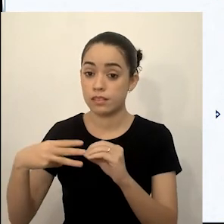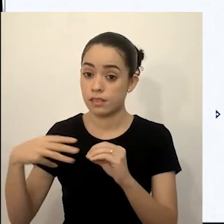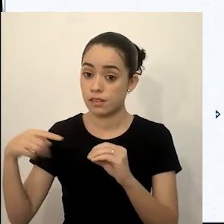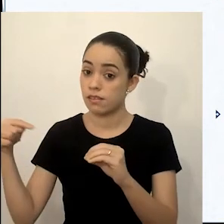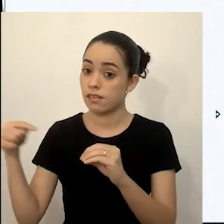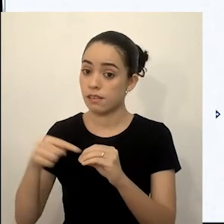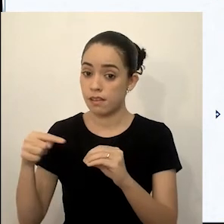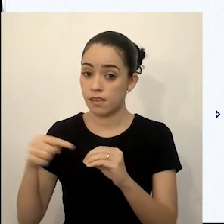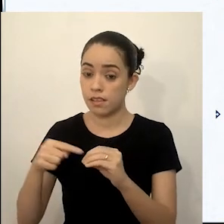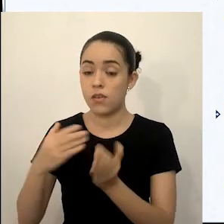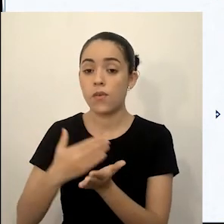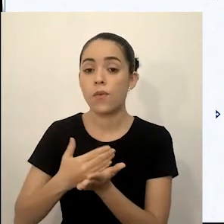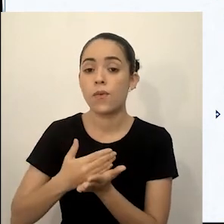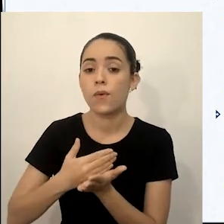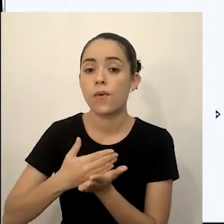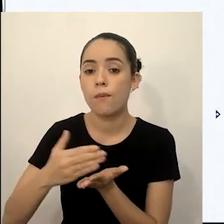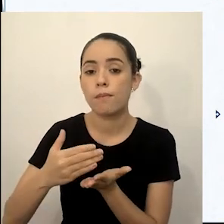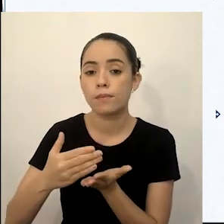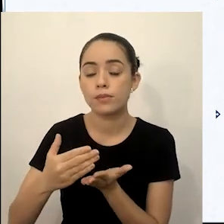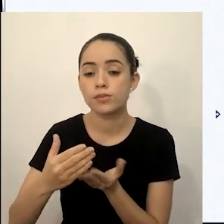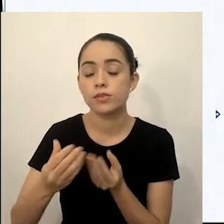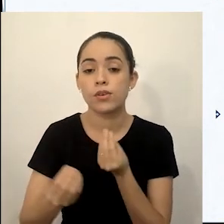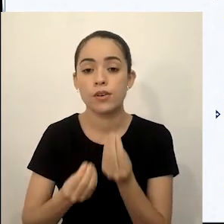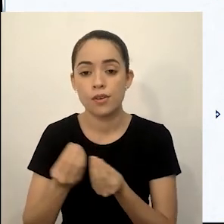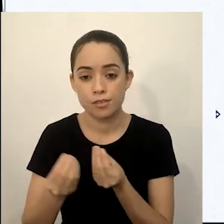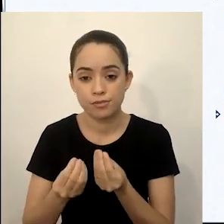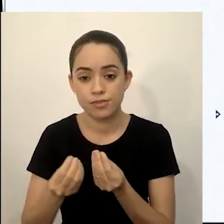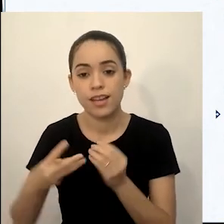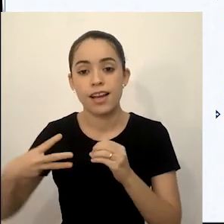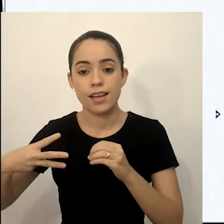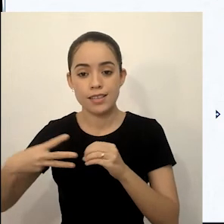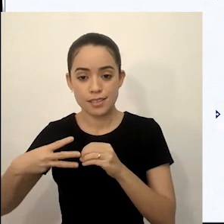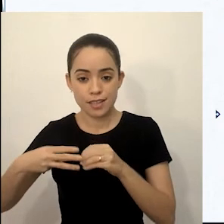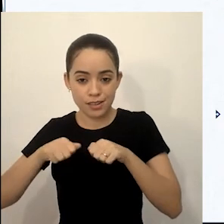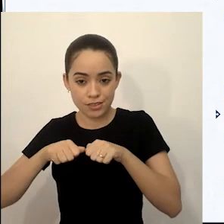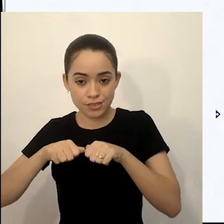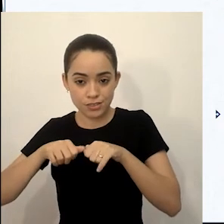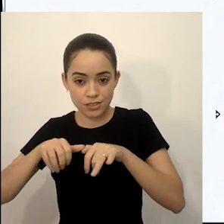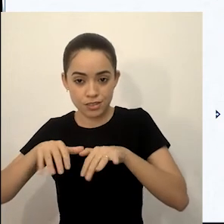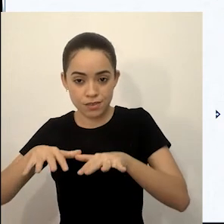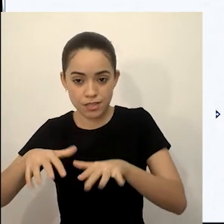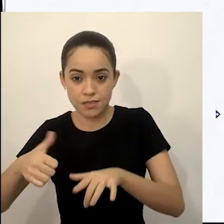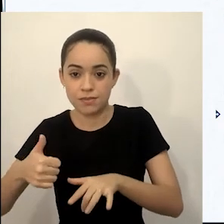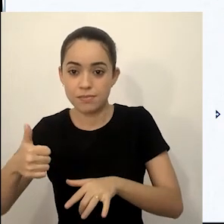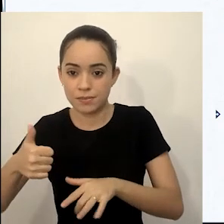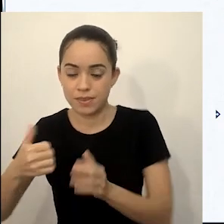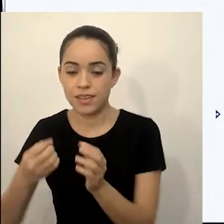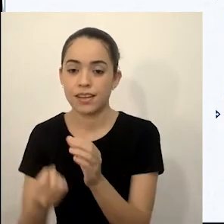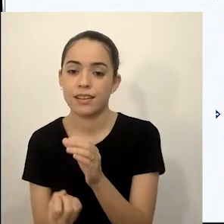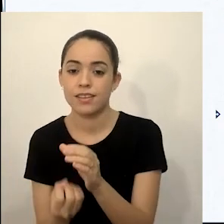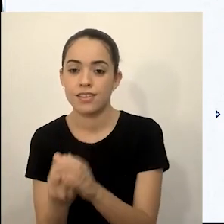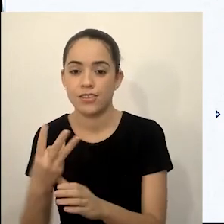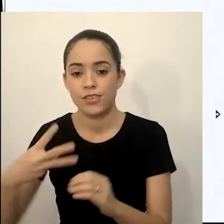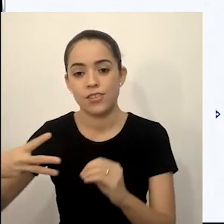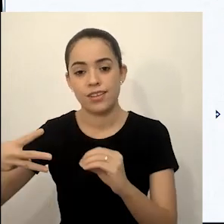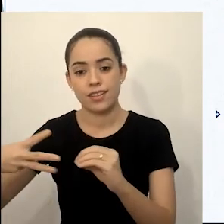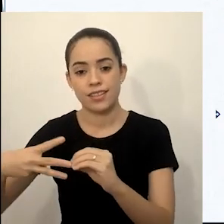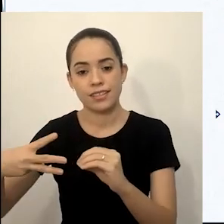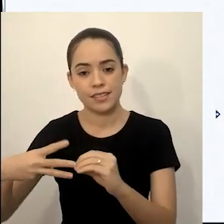espermatogônias, e estas originaram-se a partir das